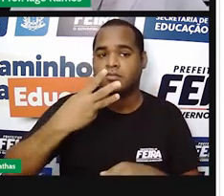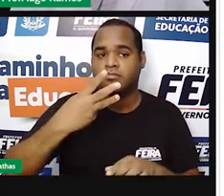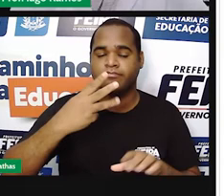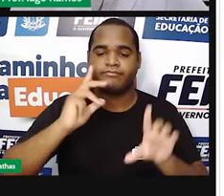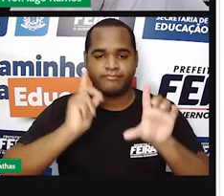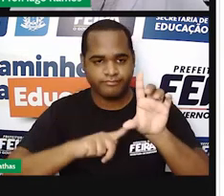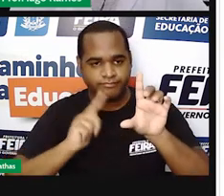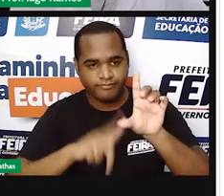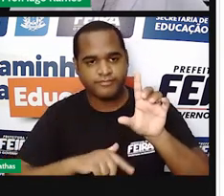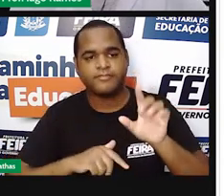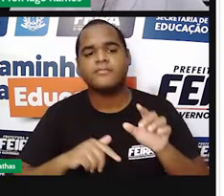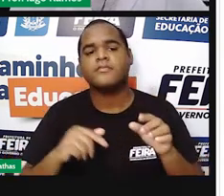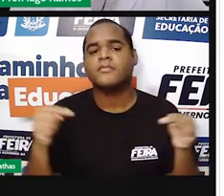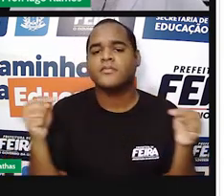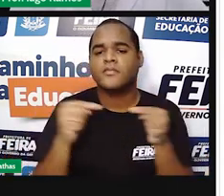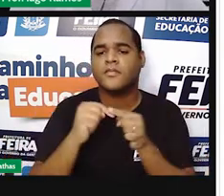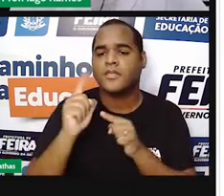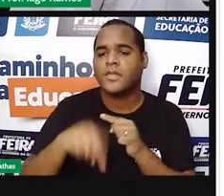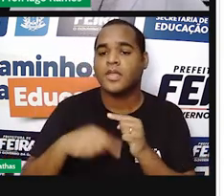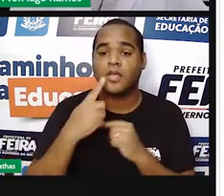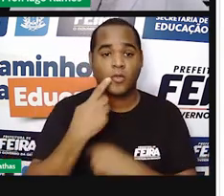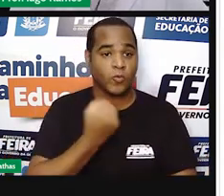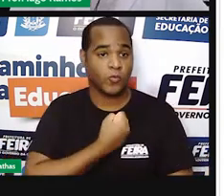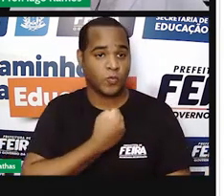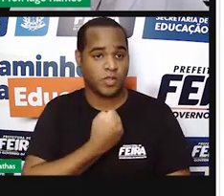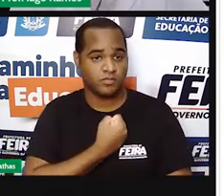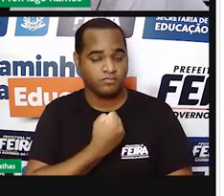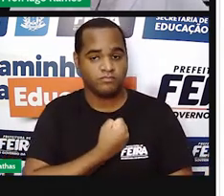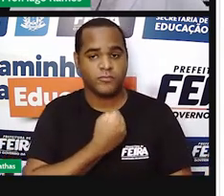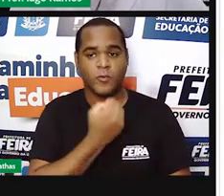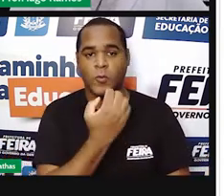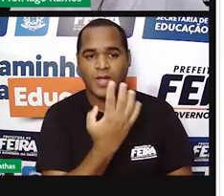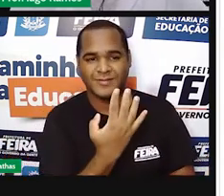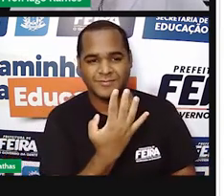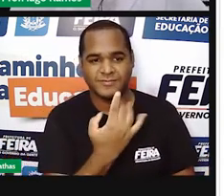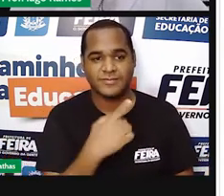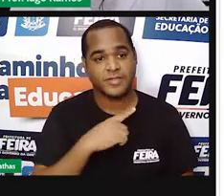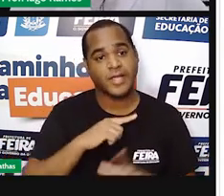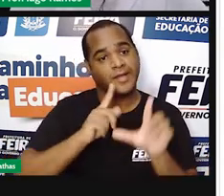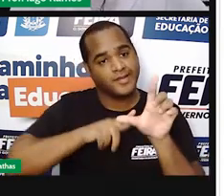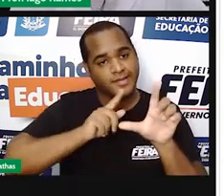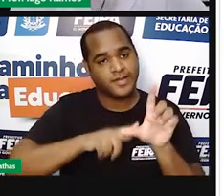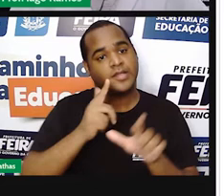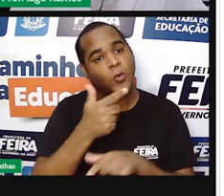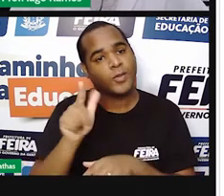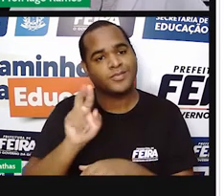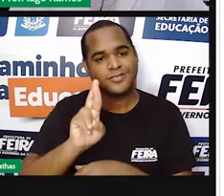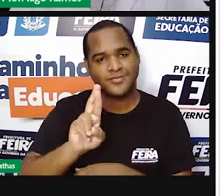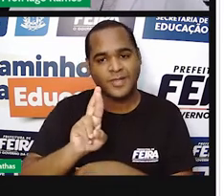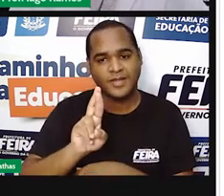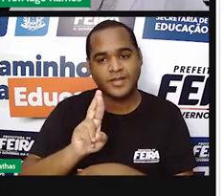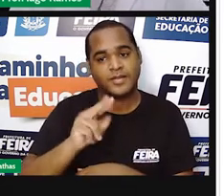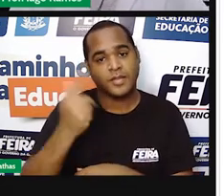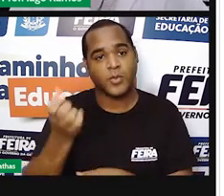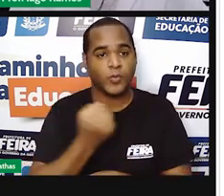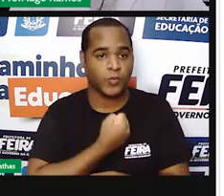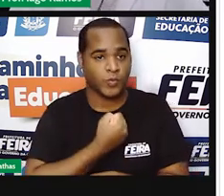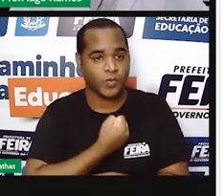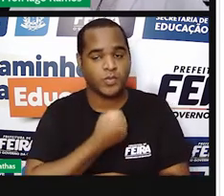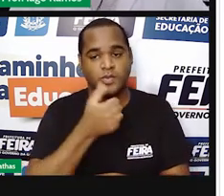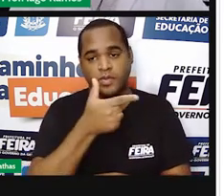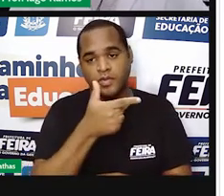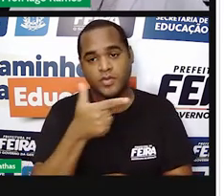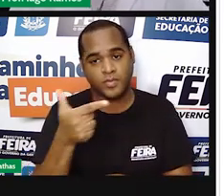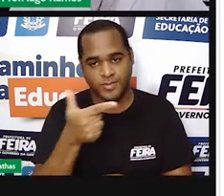letra e aqui no meio vem número depois desse número do Meio vem uma nova letra depois